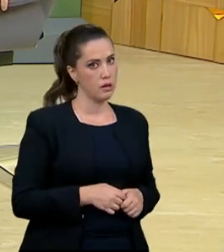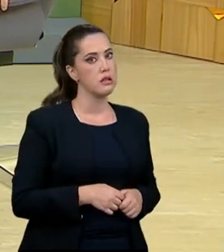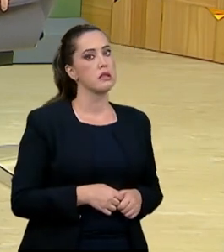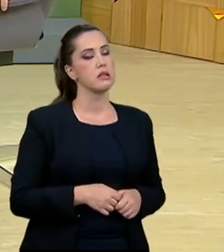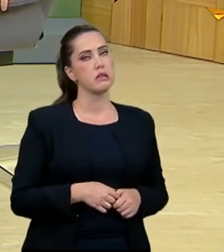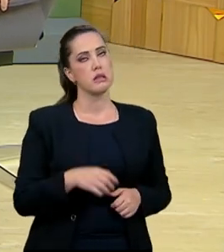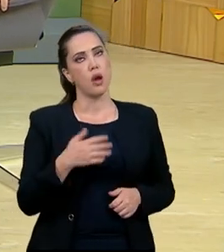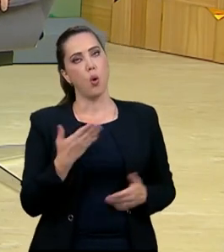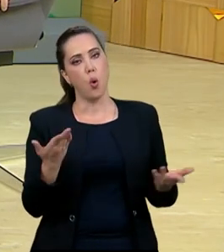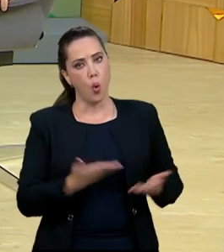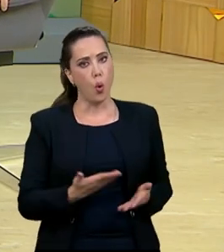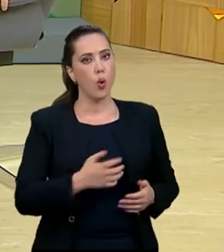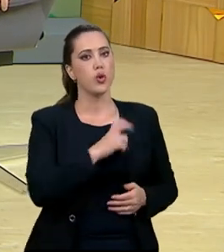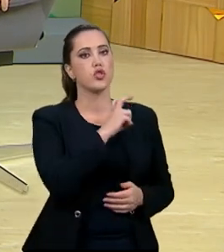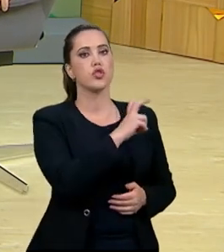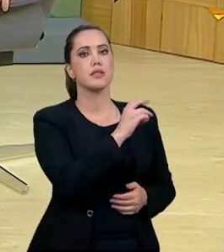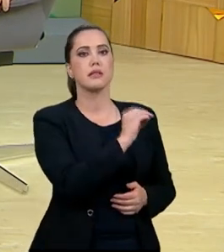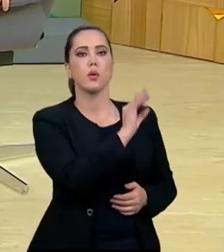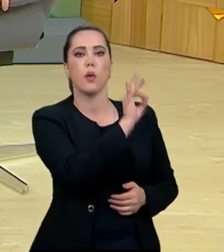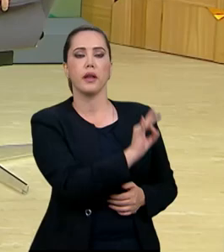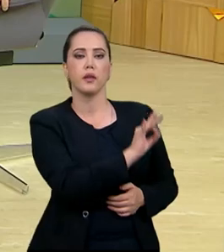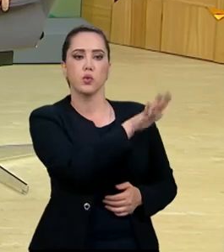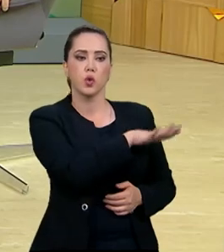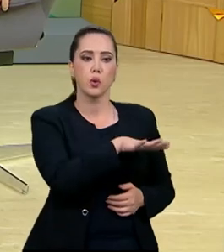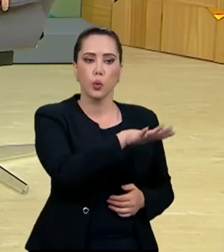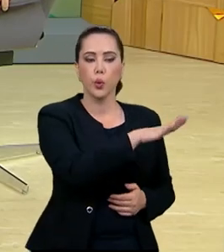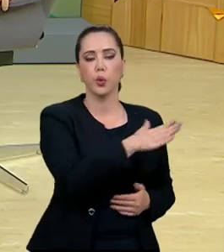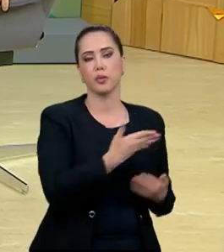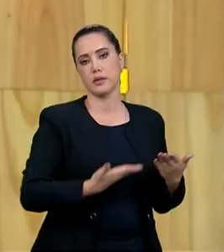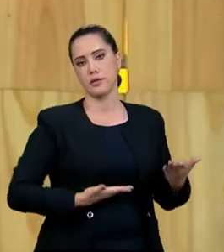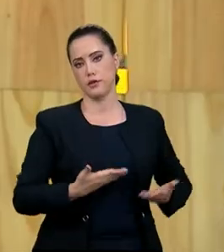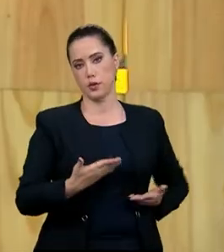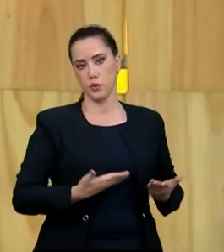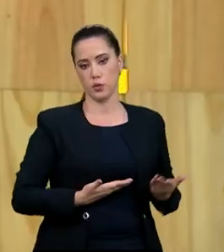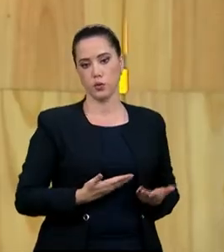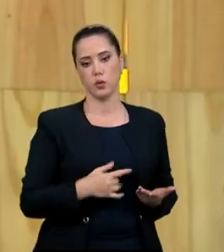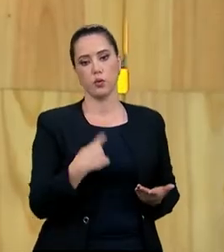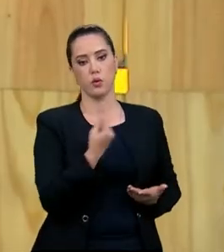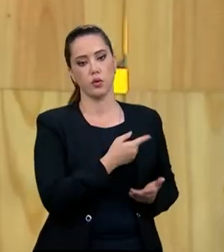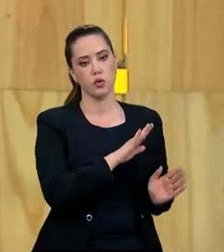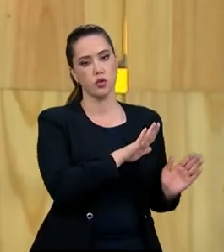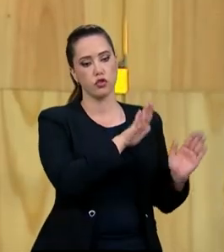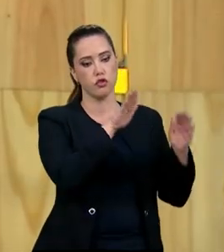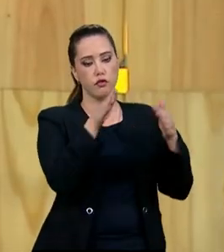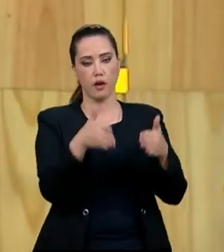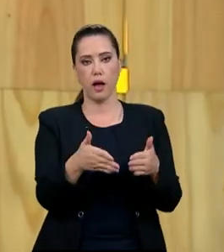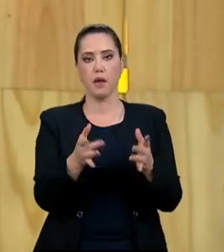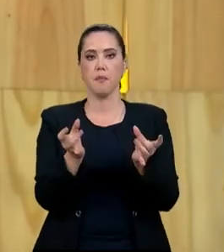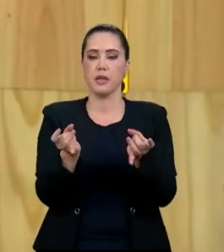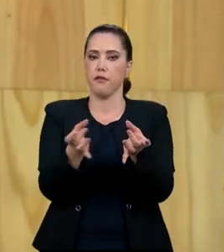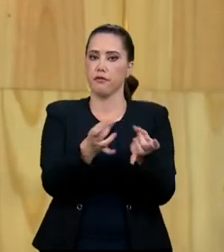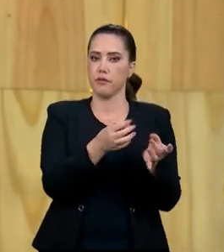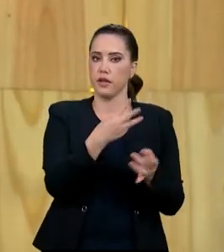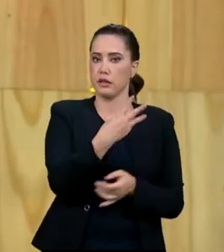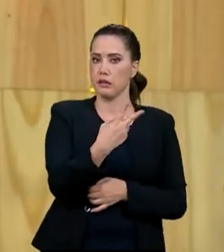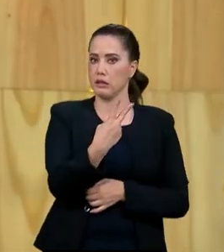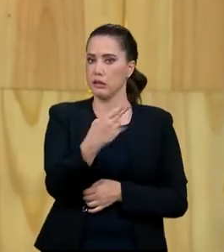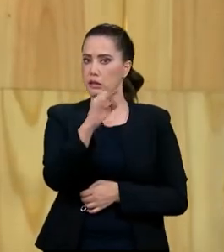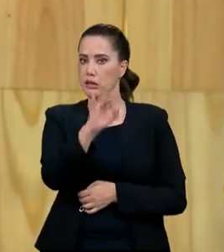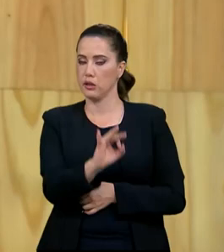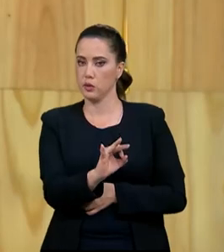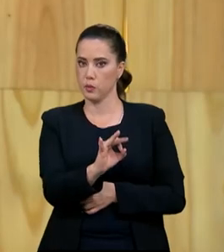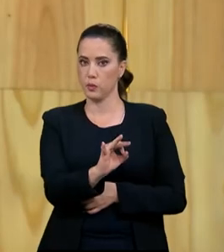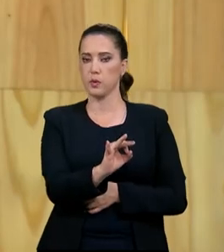recorte em torno de 50% para as empresas especificamente no setor de serviços. Quando a gente vai para o setor de comércio, são 32%, é o